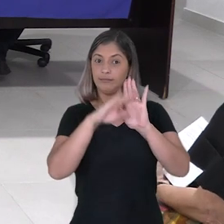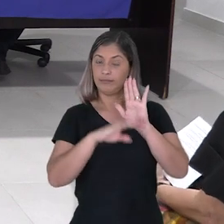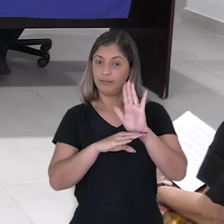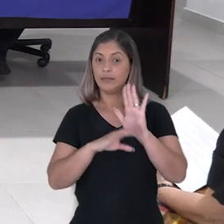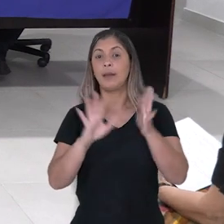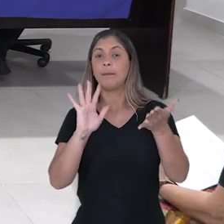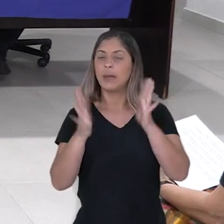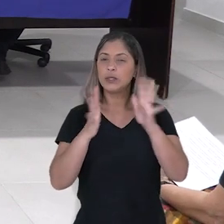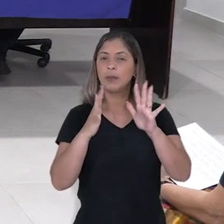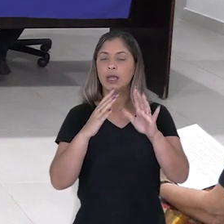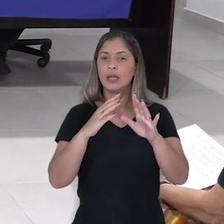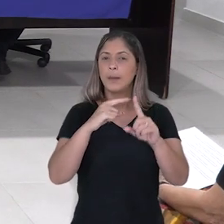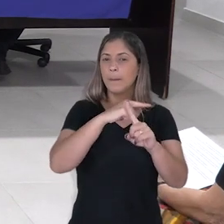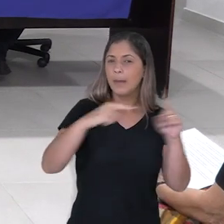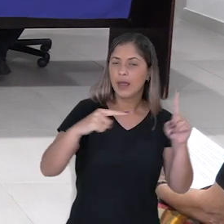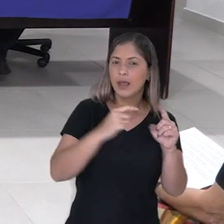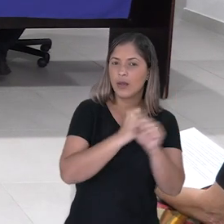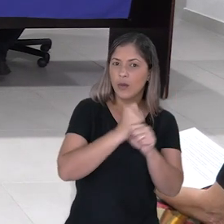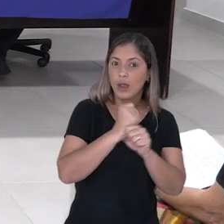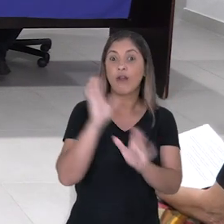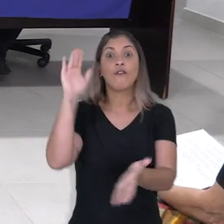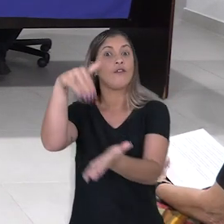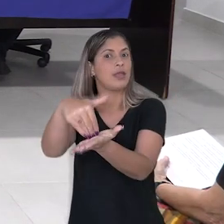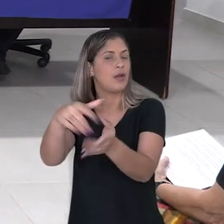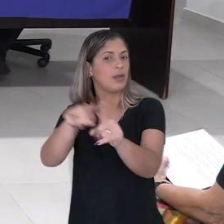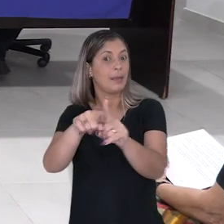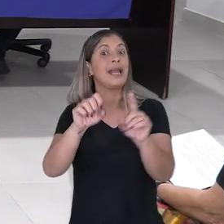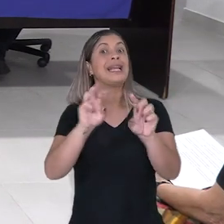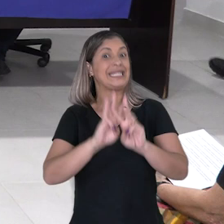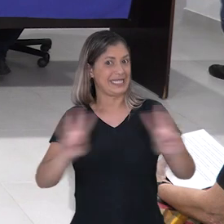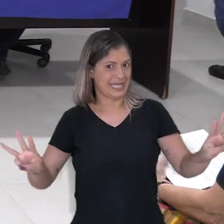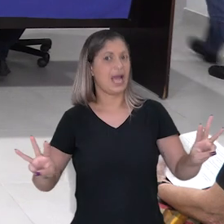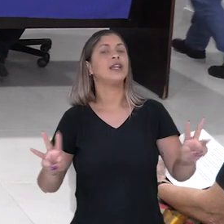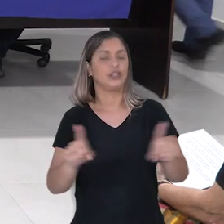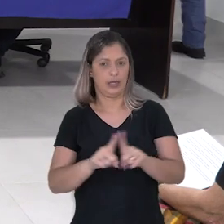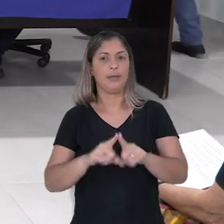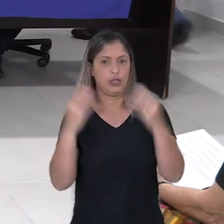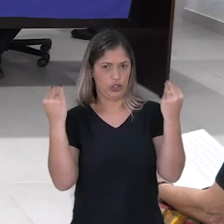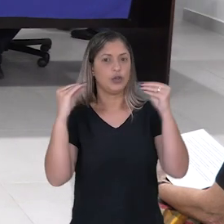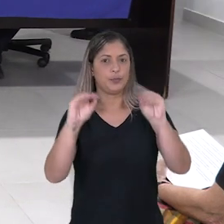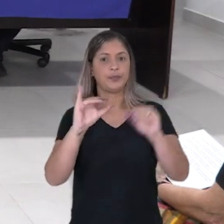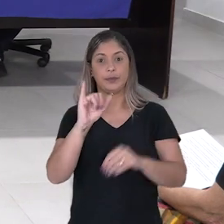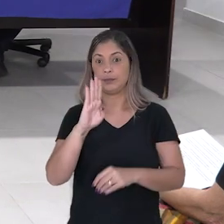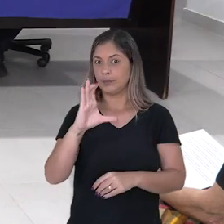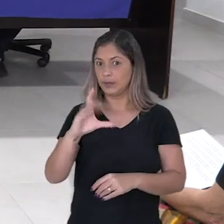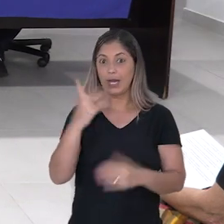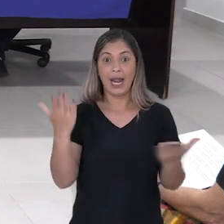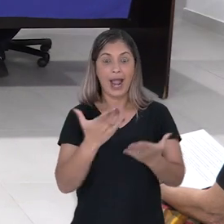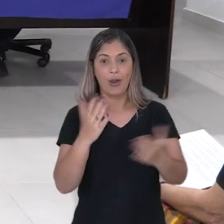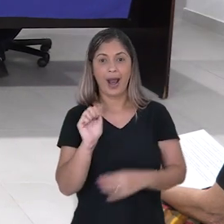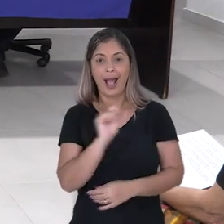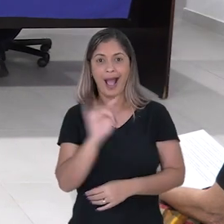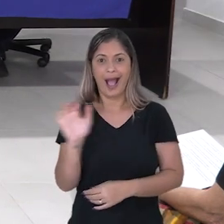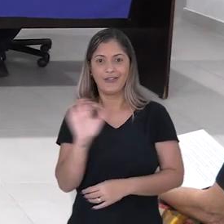meio do ano e no final do ano. Então, a gente já atualizou a listagem do site em julho, que é uma listagem que tem no site do IBC. Vocês estão recebendo aí o